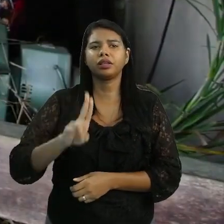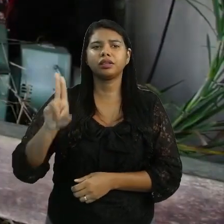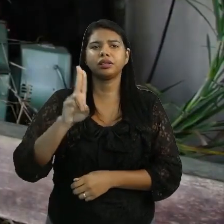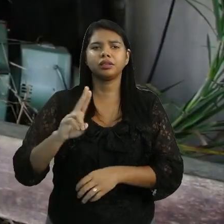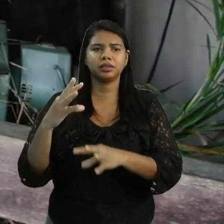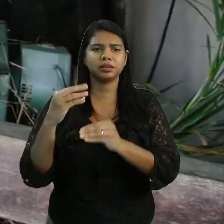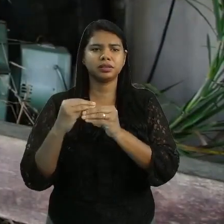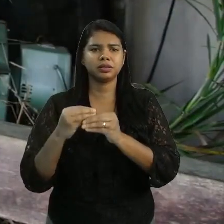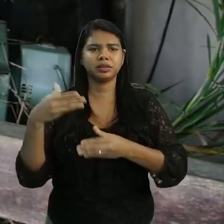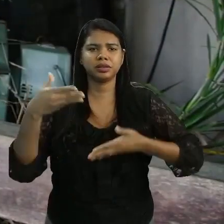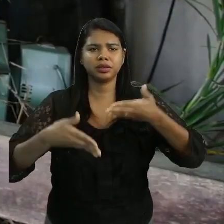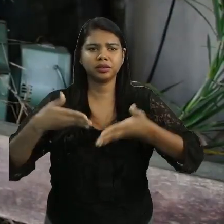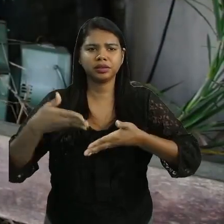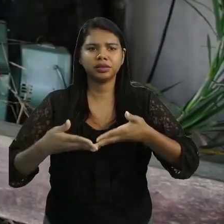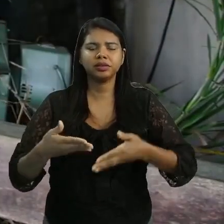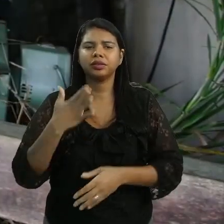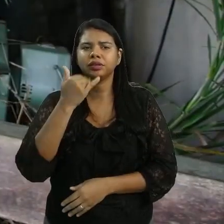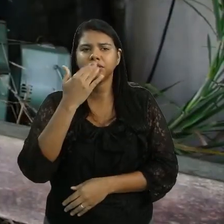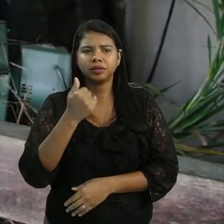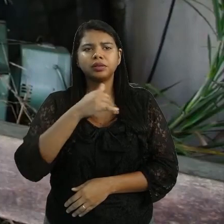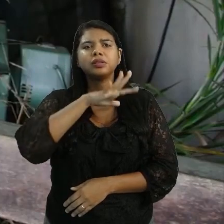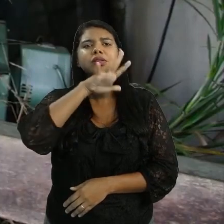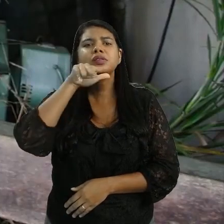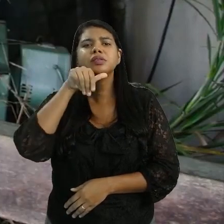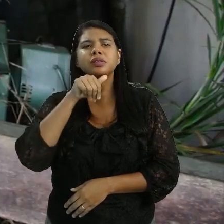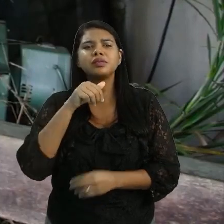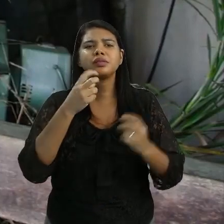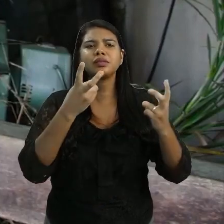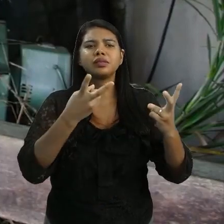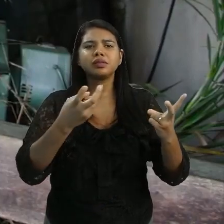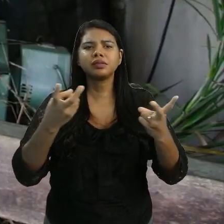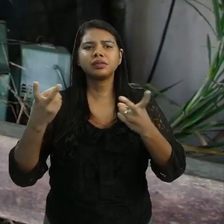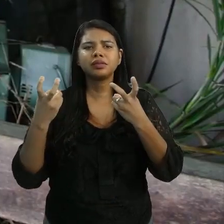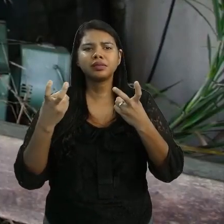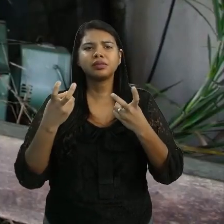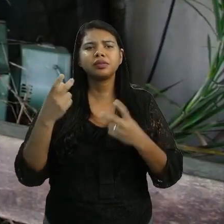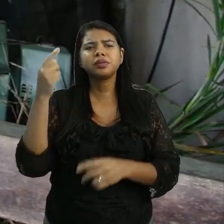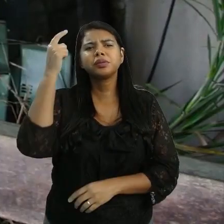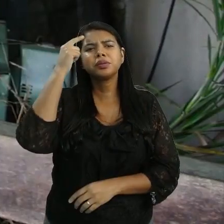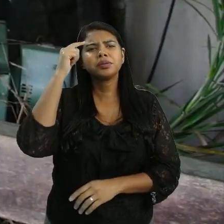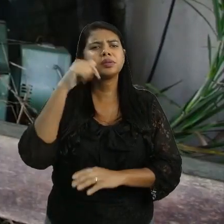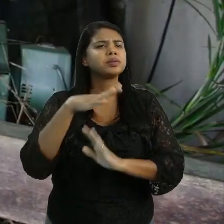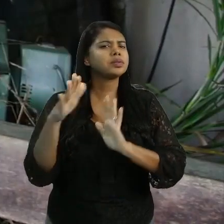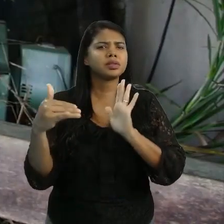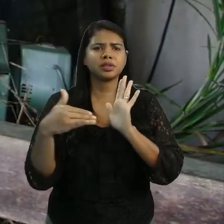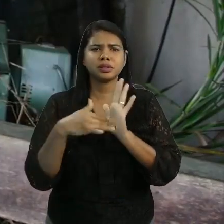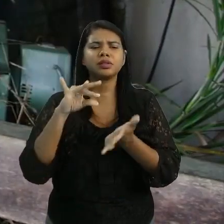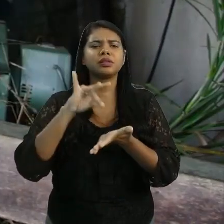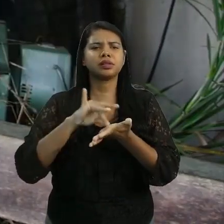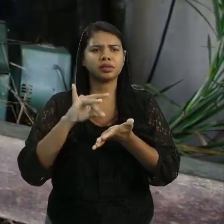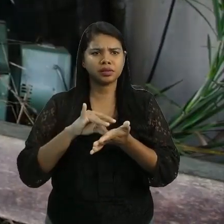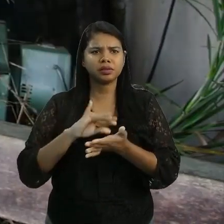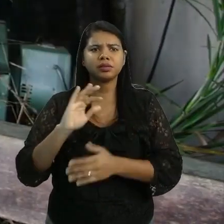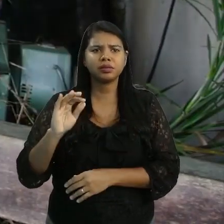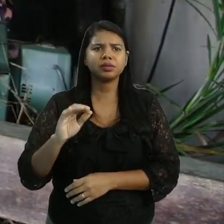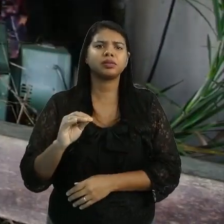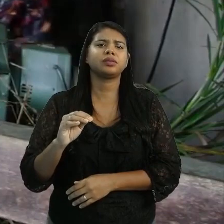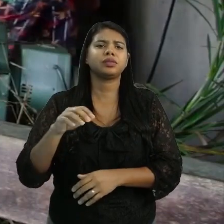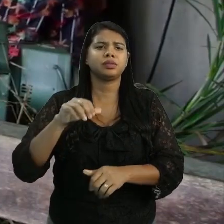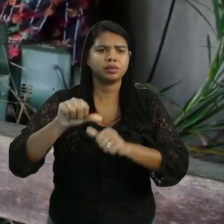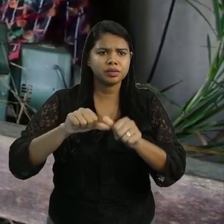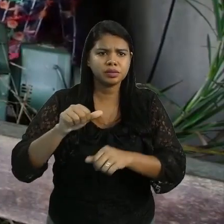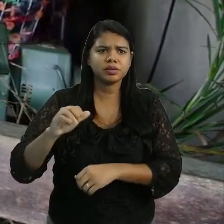para fazer de alimento para os animais. Então, eles têm uma máquina de triturar, né, o alimento, o triturador. Eles misturam o